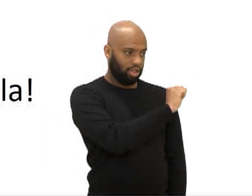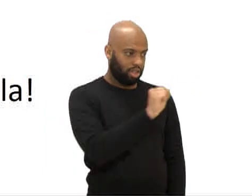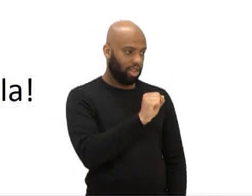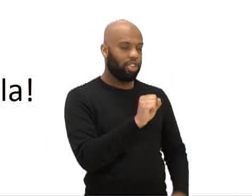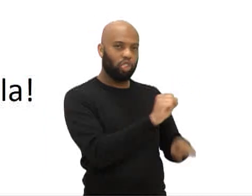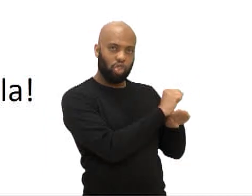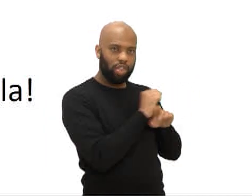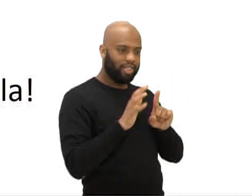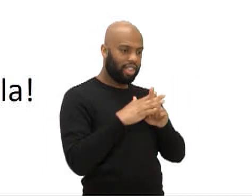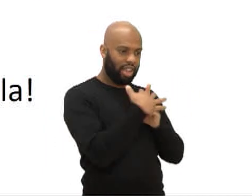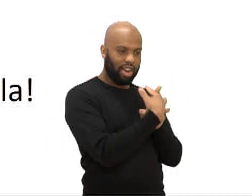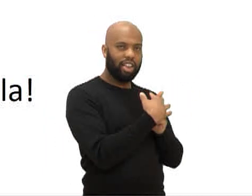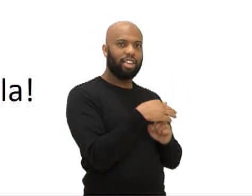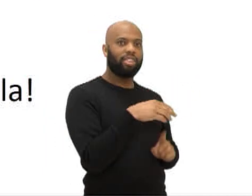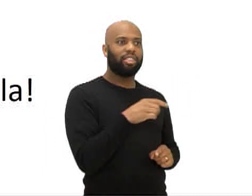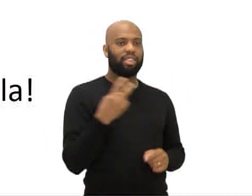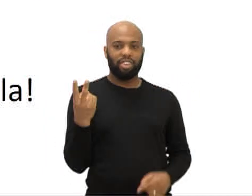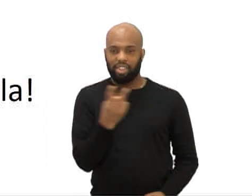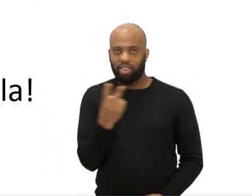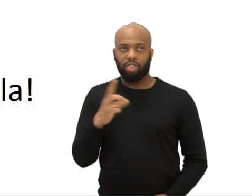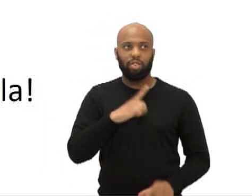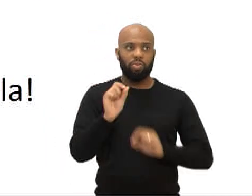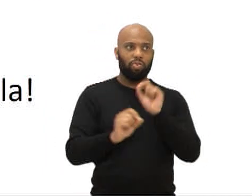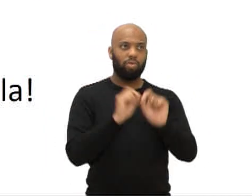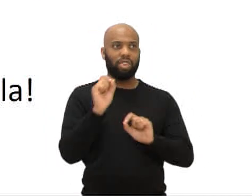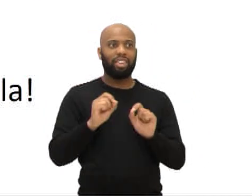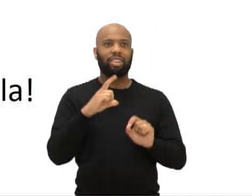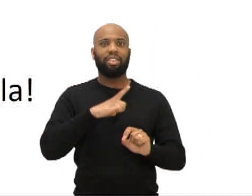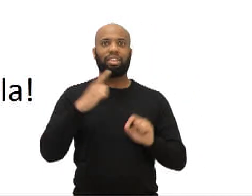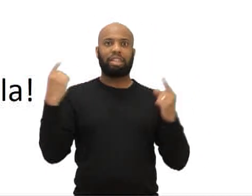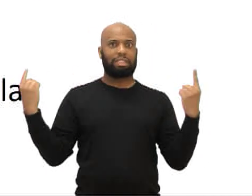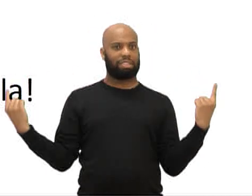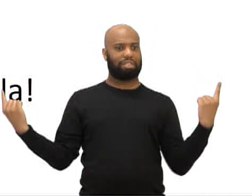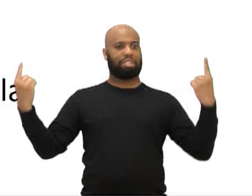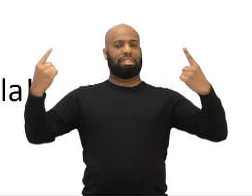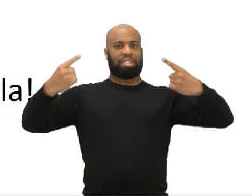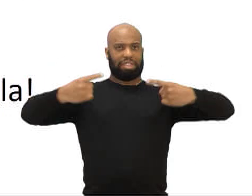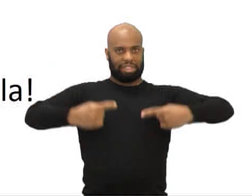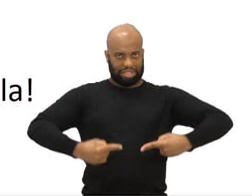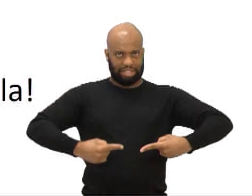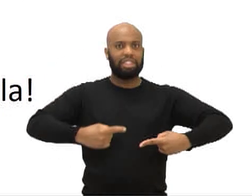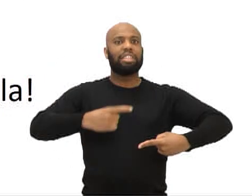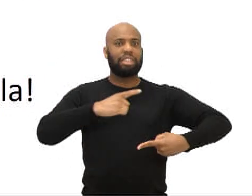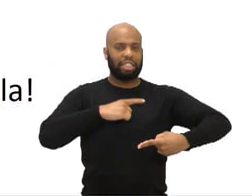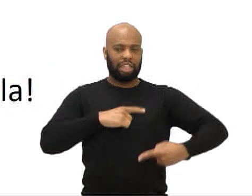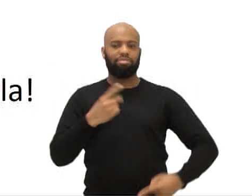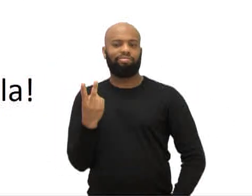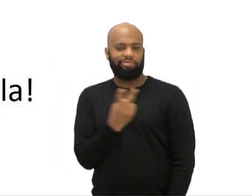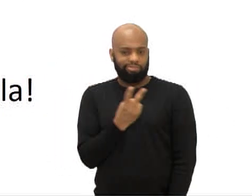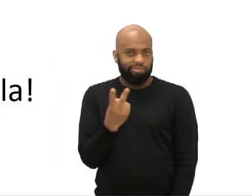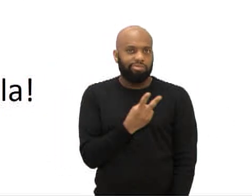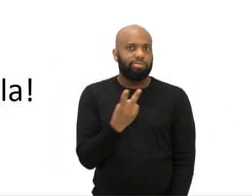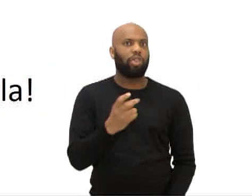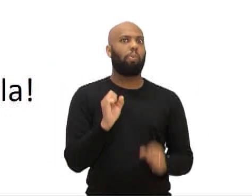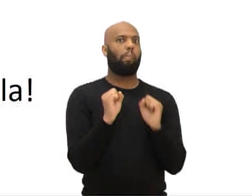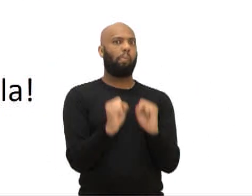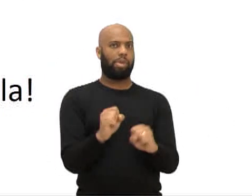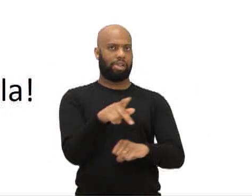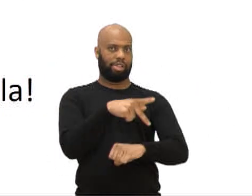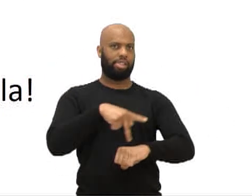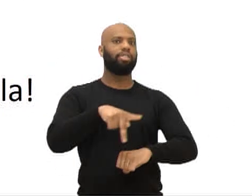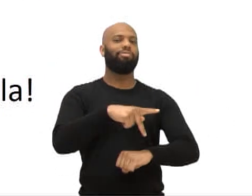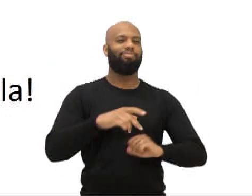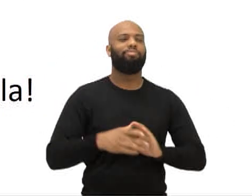Soviética socialista vão gerar uma grande disputa entre essas duas grandes